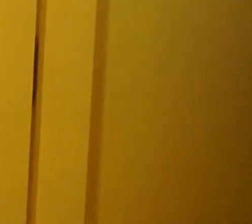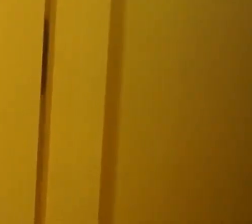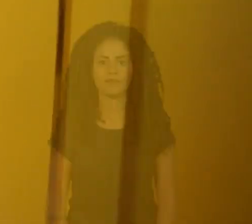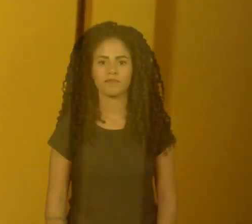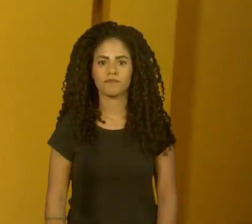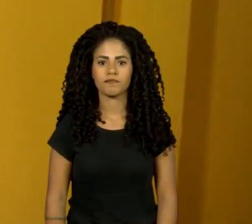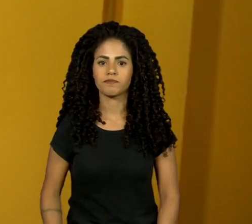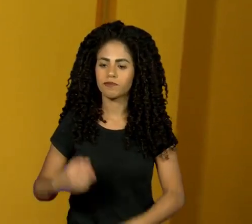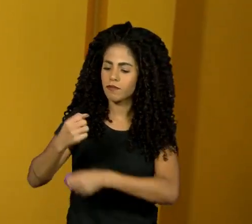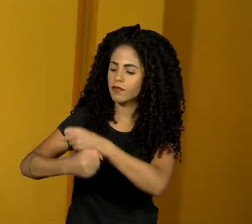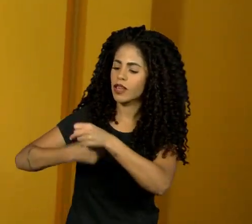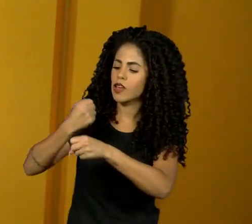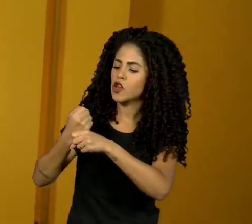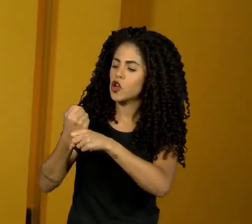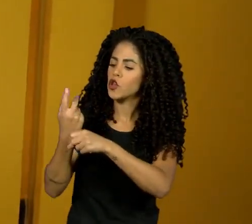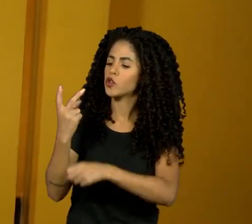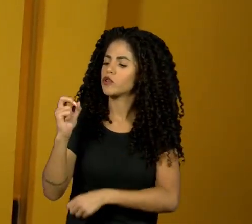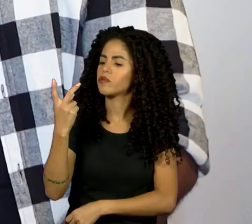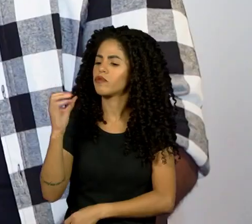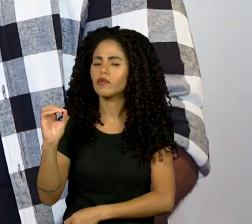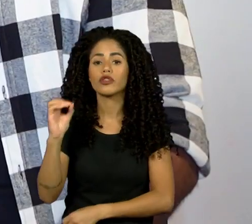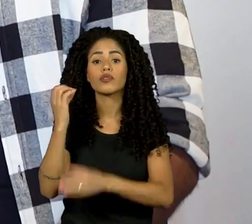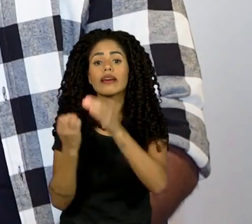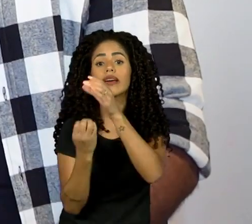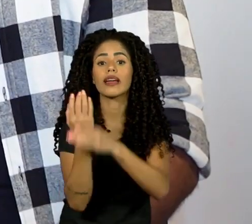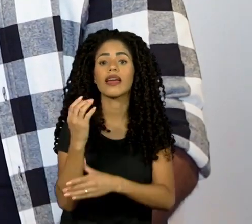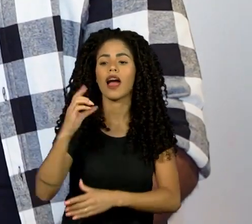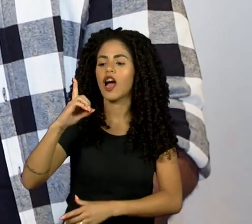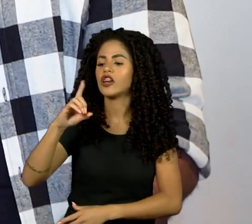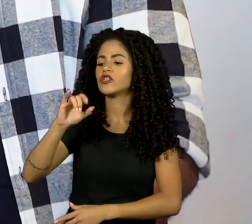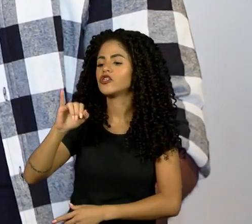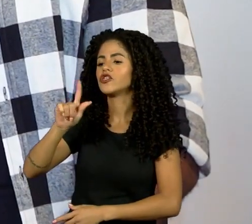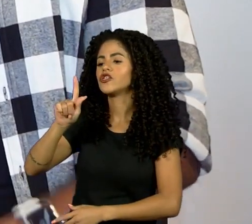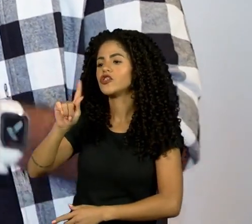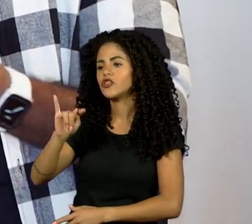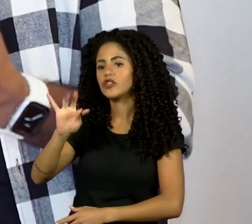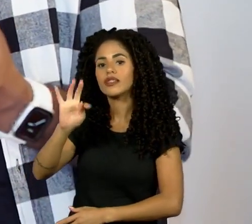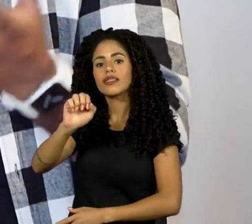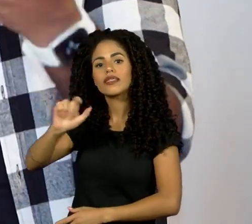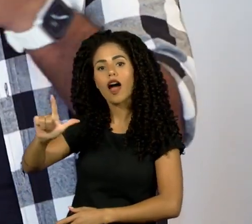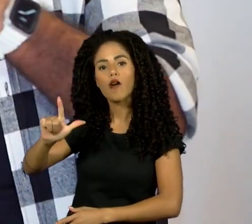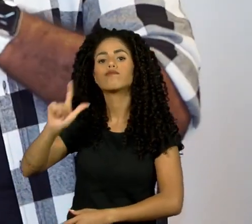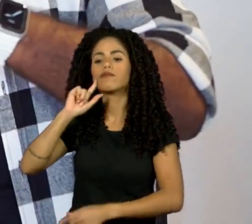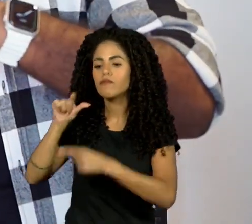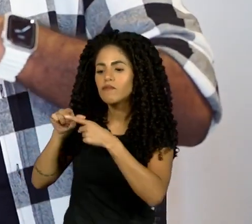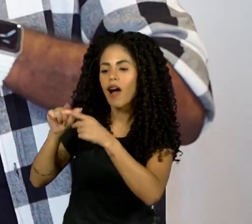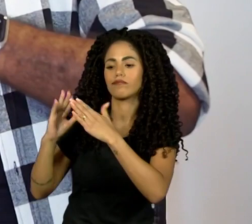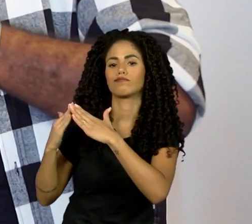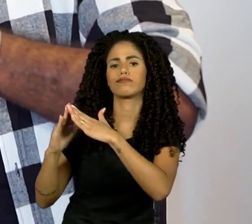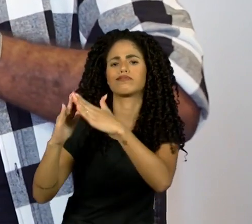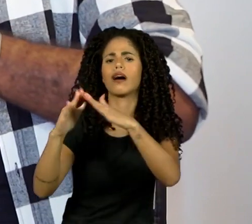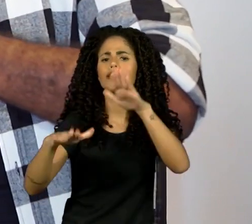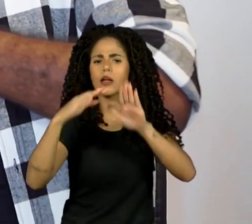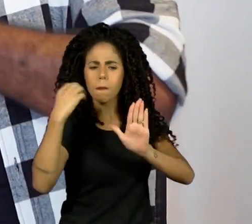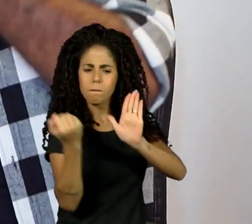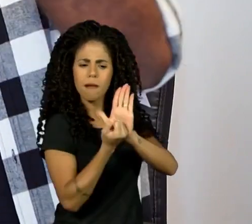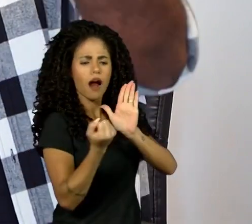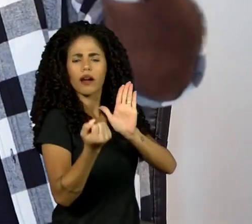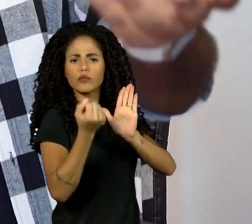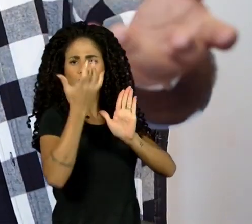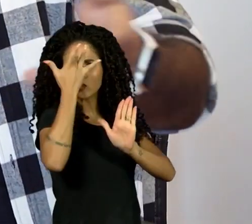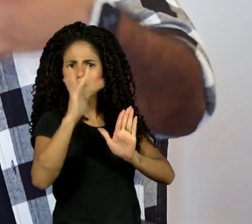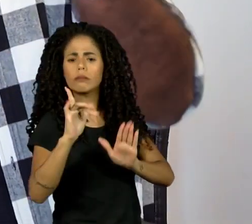Em 2020, a gente lança a Digital Favela. Na verdade, ela vem para curar uma dor que as marcas não sabiam que existia,